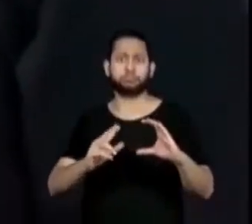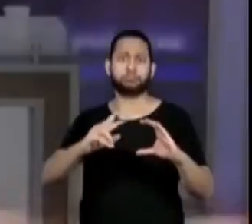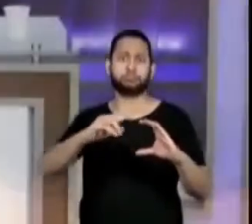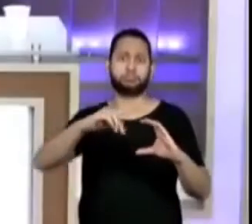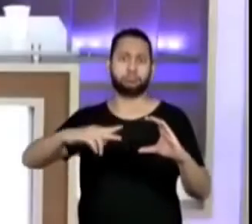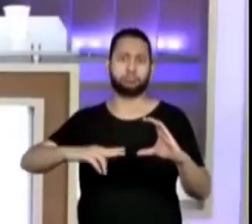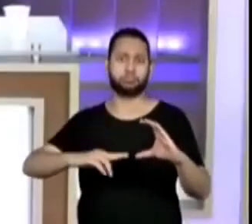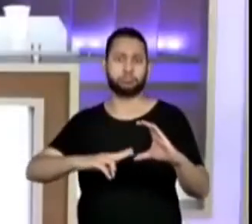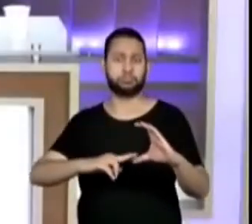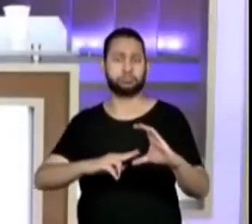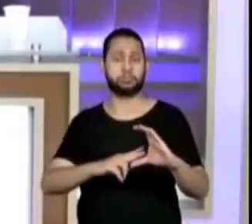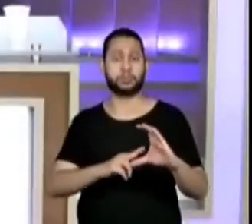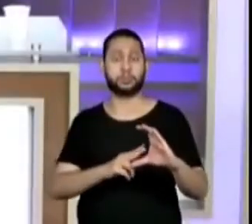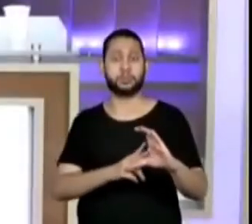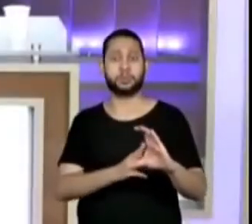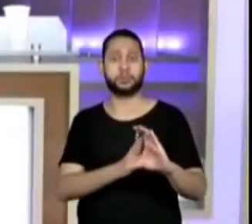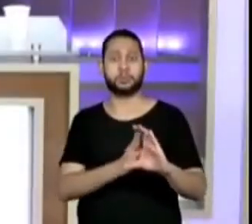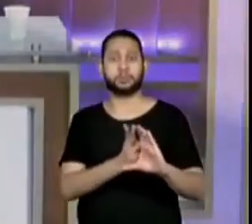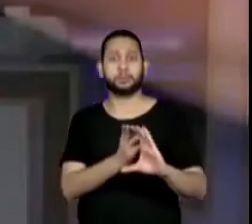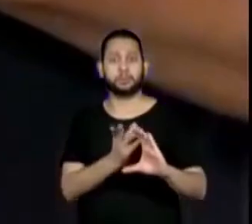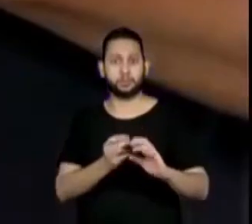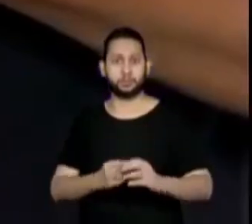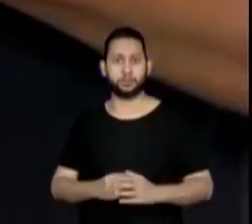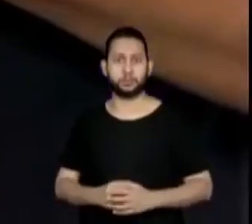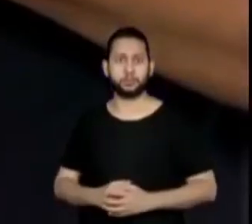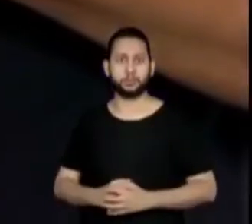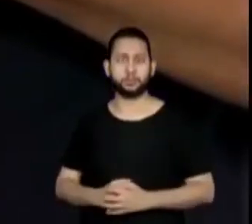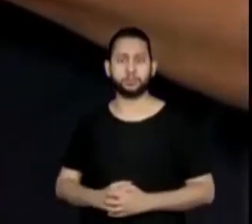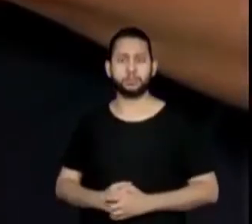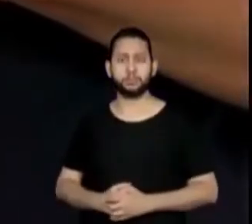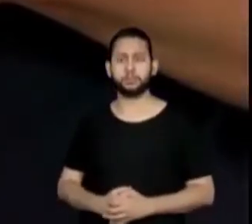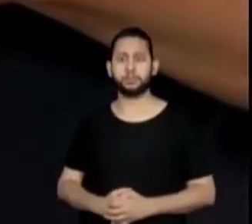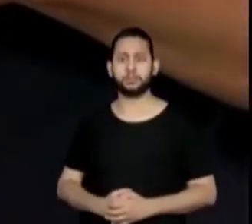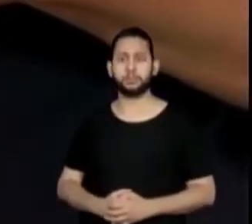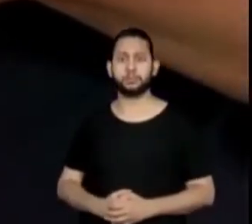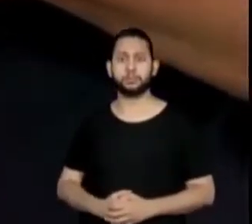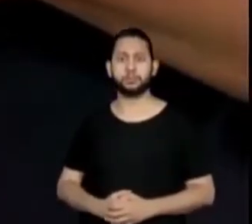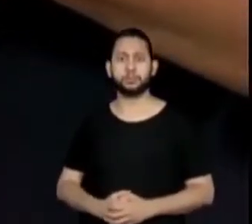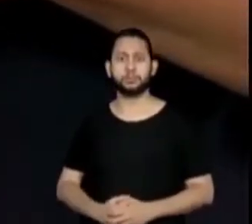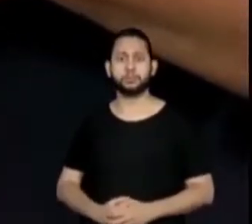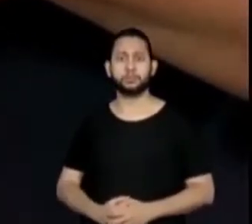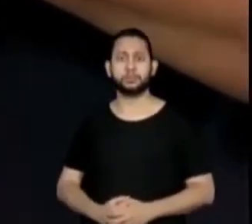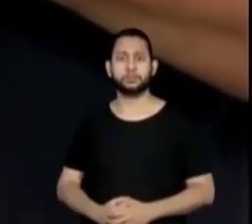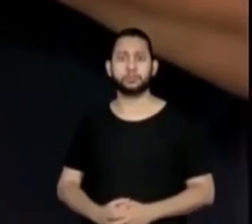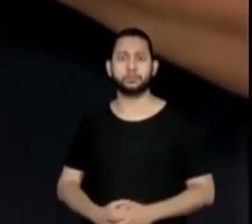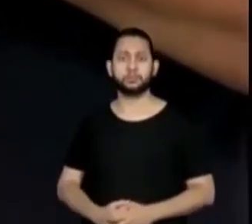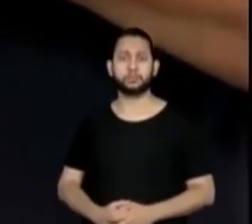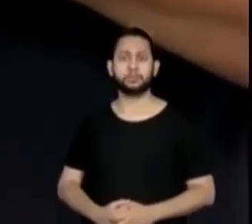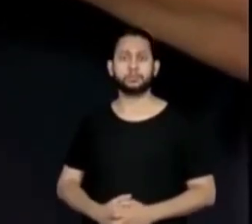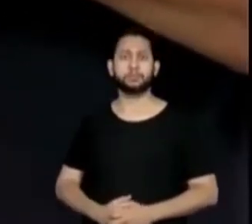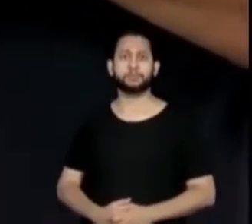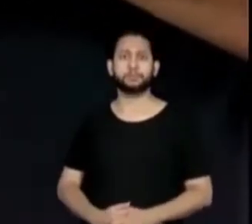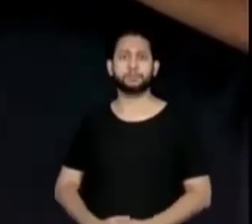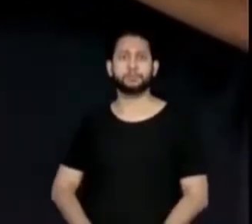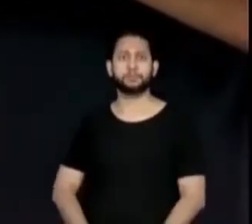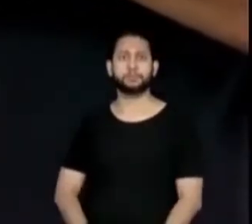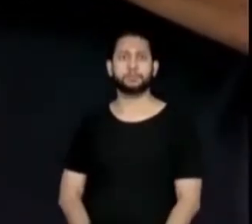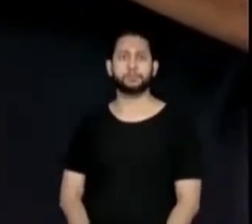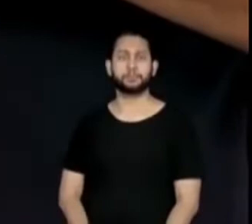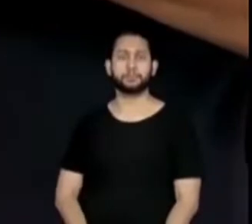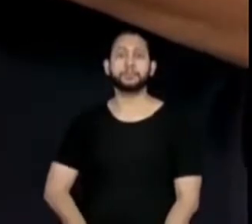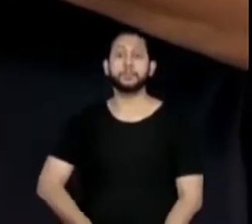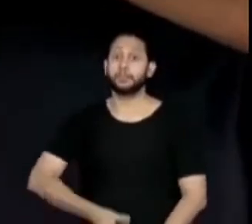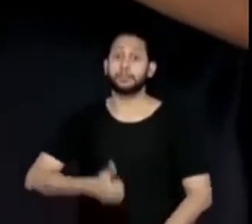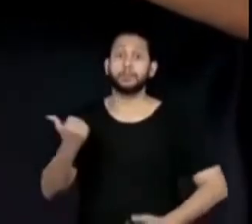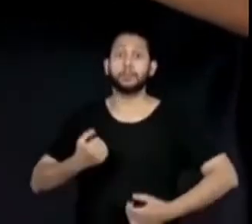esse lado aqui. Tá pegando aí, Wesley? Opa, obrigado. Olha, ficou perfeito. Valeu,